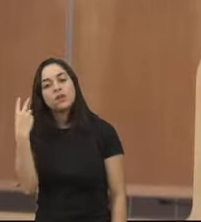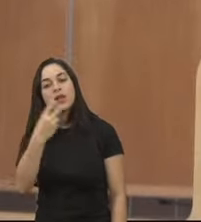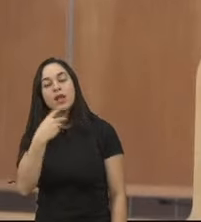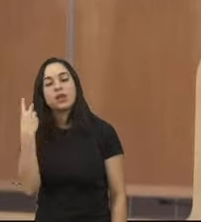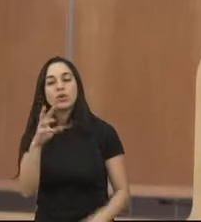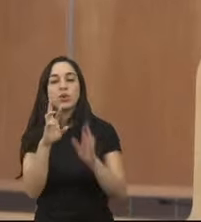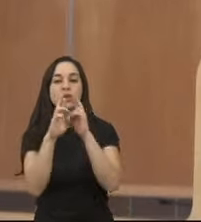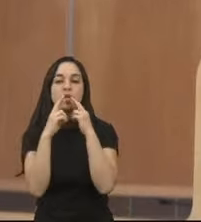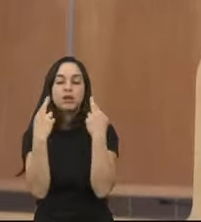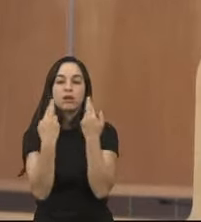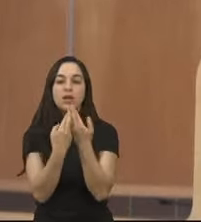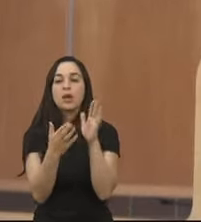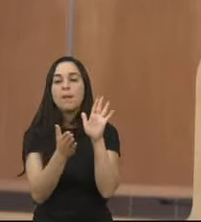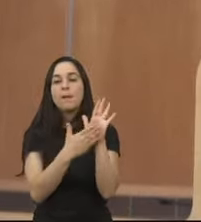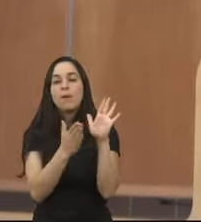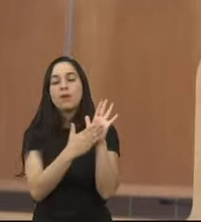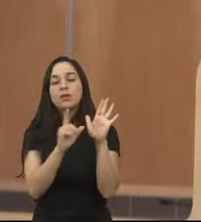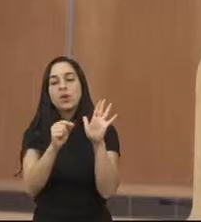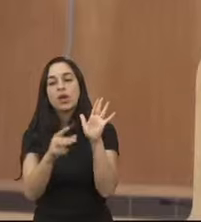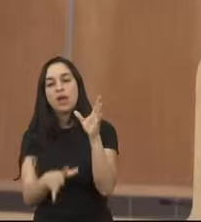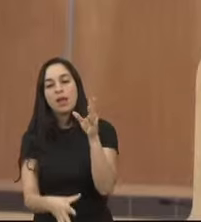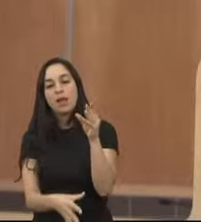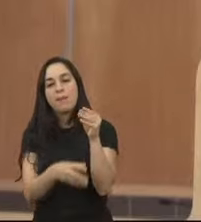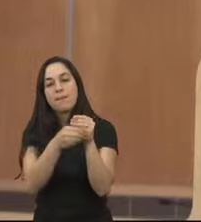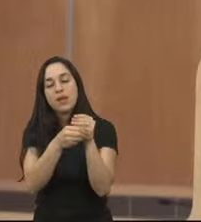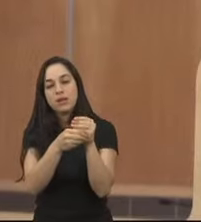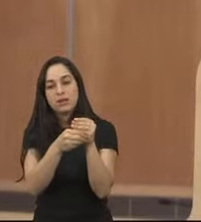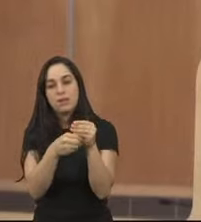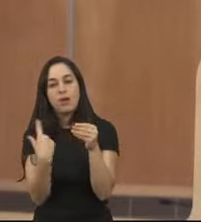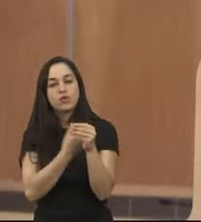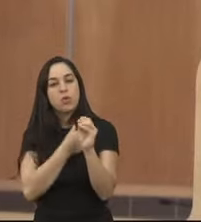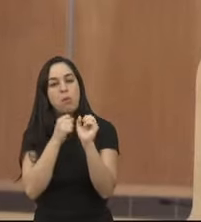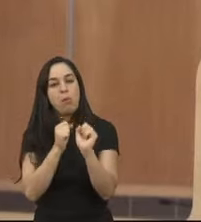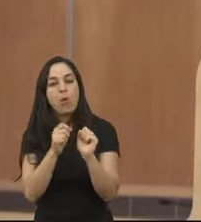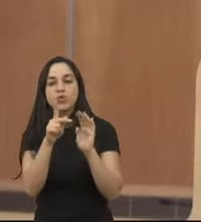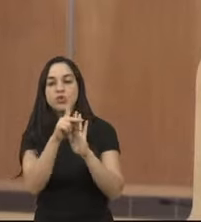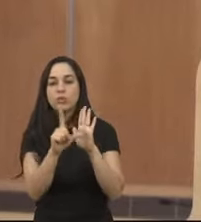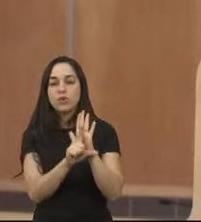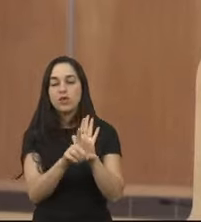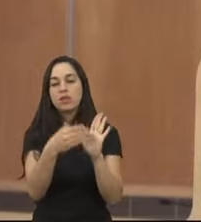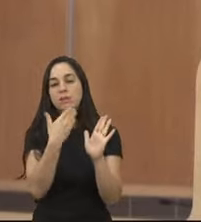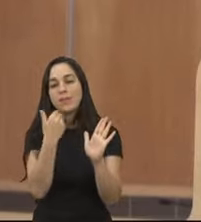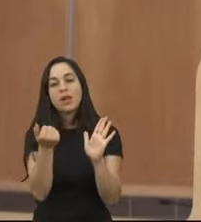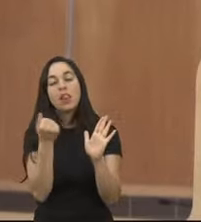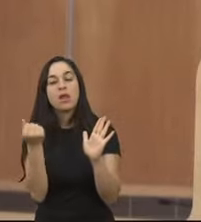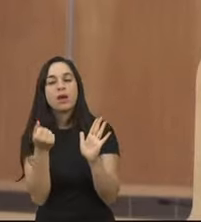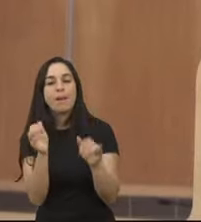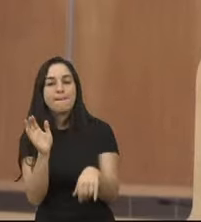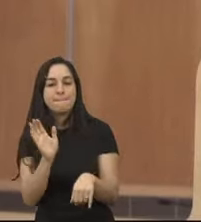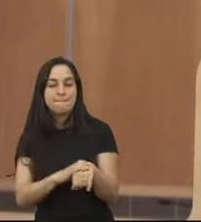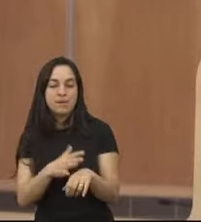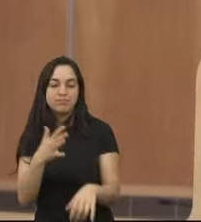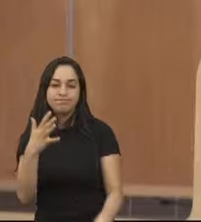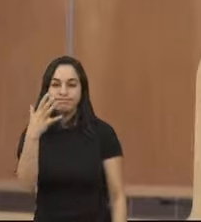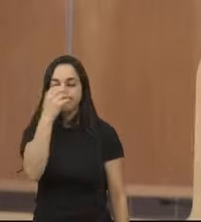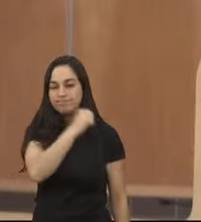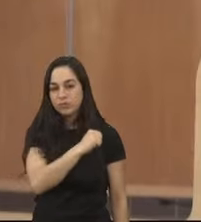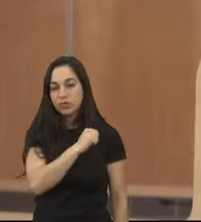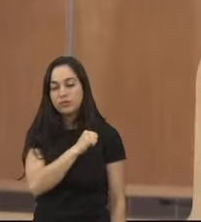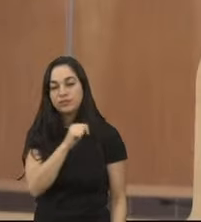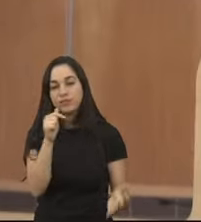reunimos e propusemos emendas para poder deixar o projeto melhor, o projeto mais robusto. Porque aqui, por exemplo, o